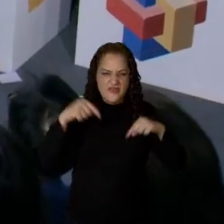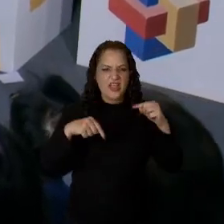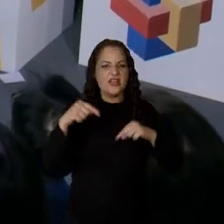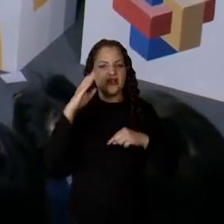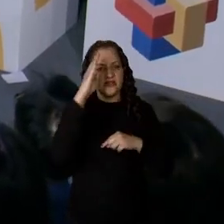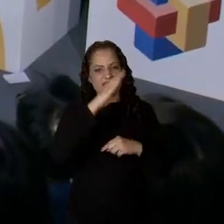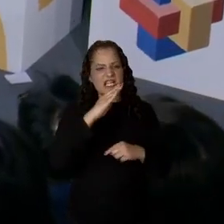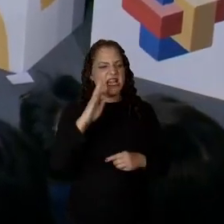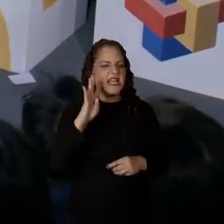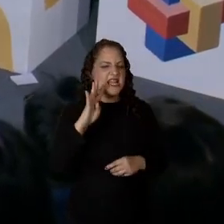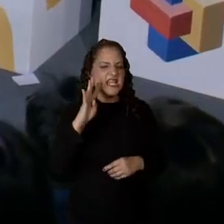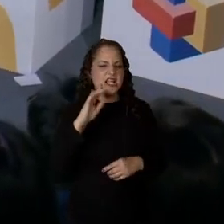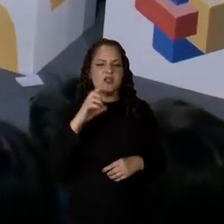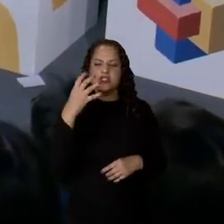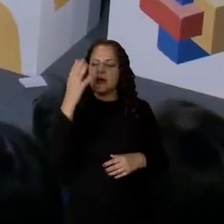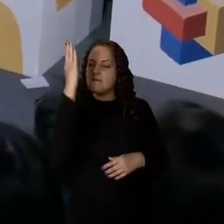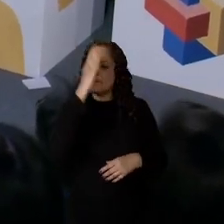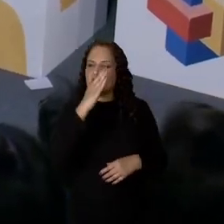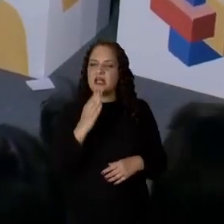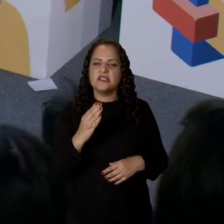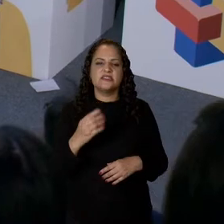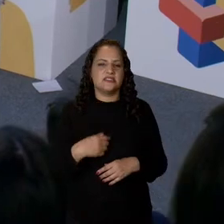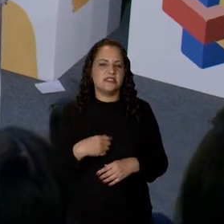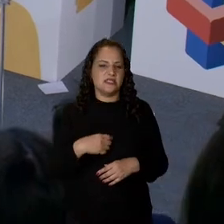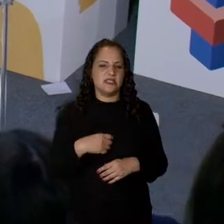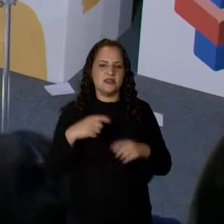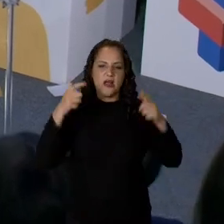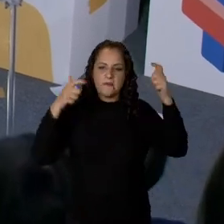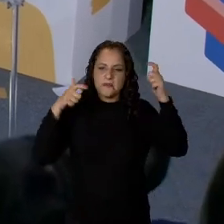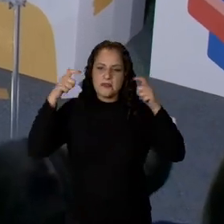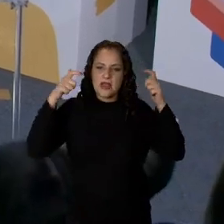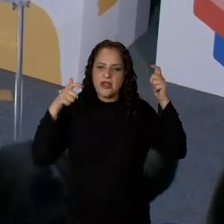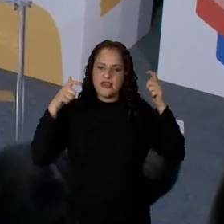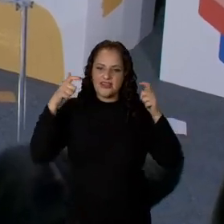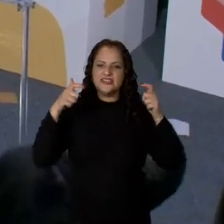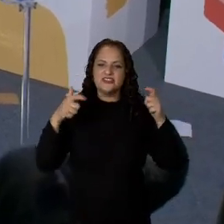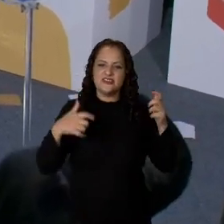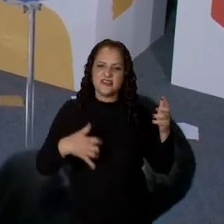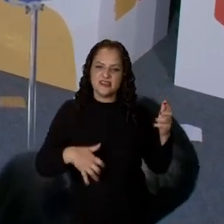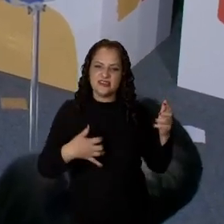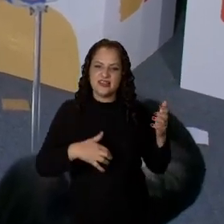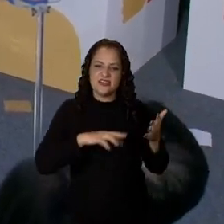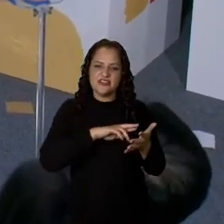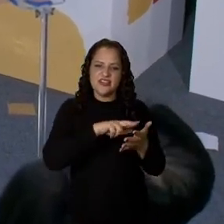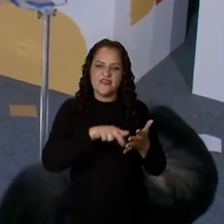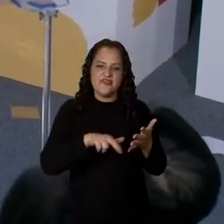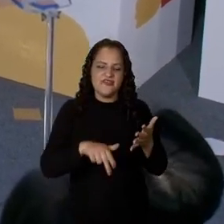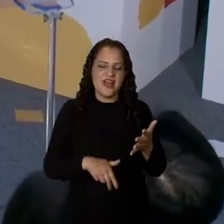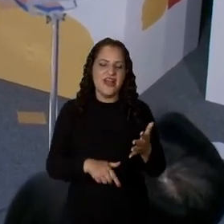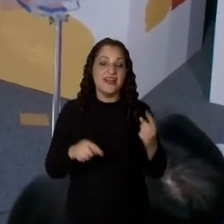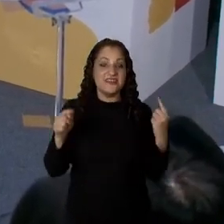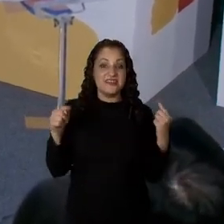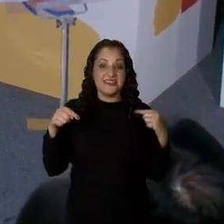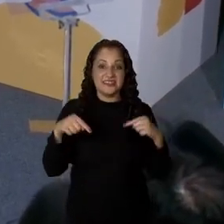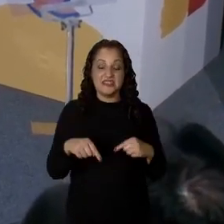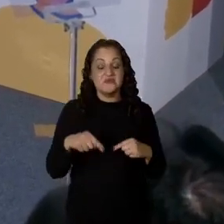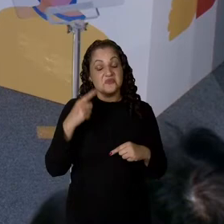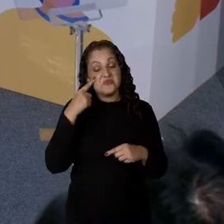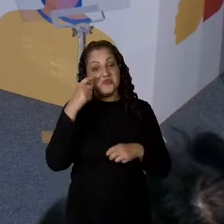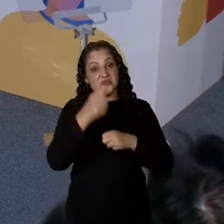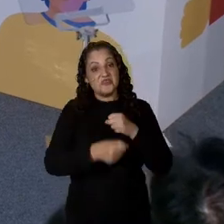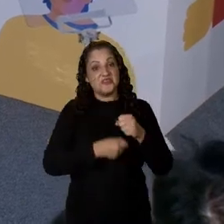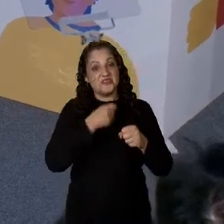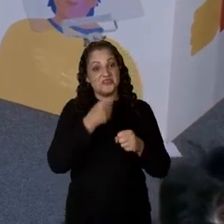mexicanos, enfim, pessoas de vários países interagindo. Foi muito bacana. Quem sabe, Elvio, vamos fazer ano que vem, né? Agora que não tem mais pandemia, a gente já